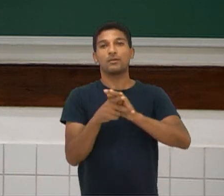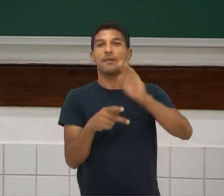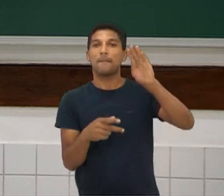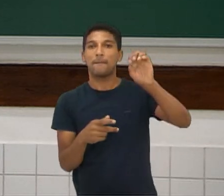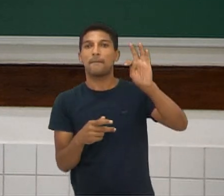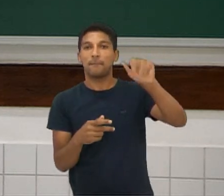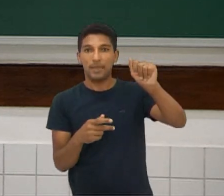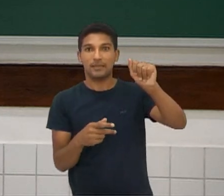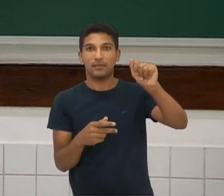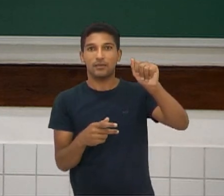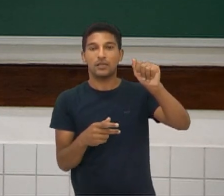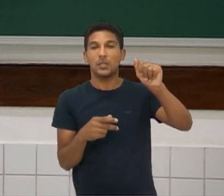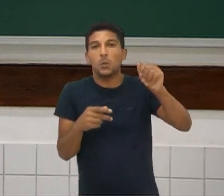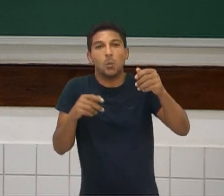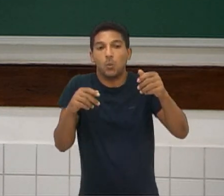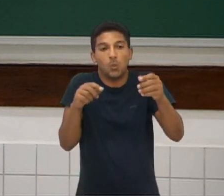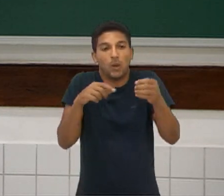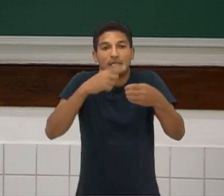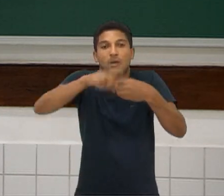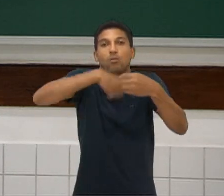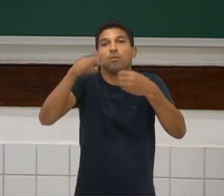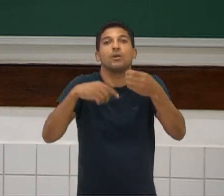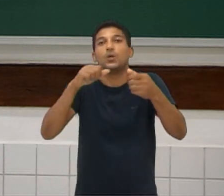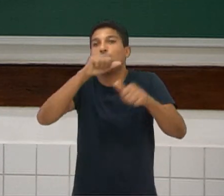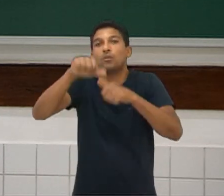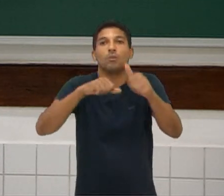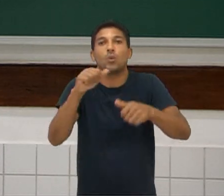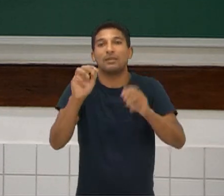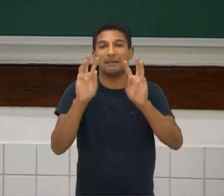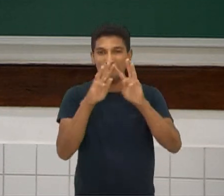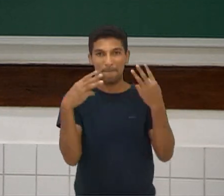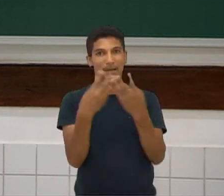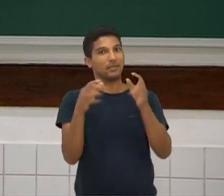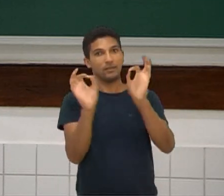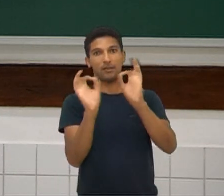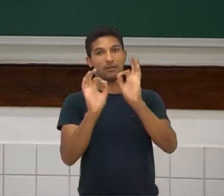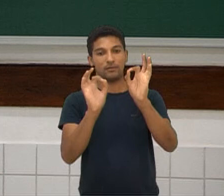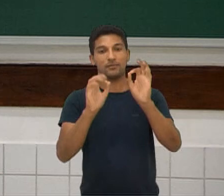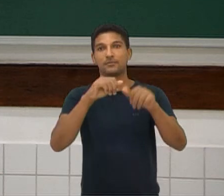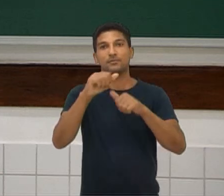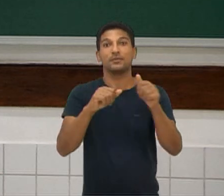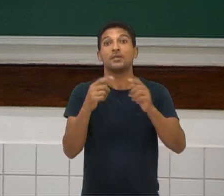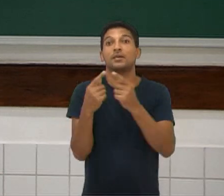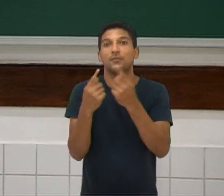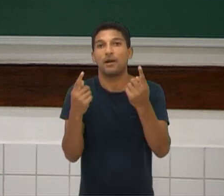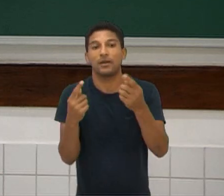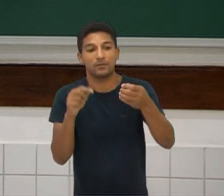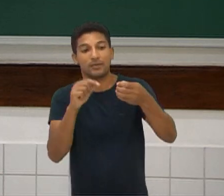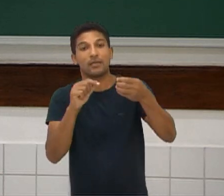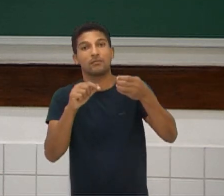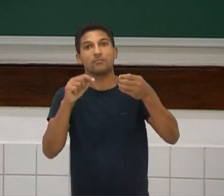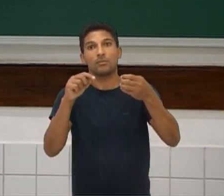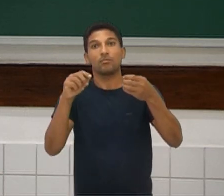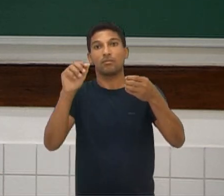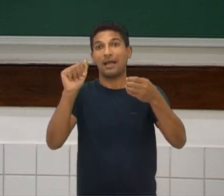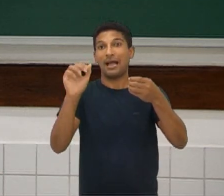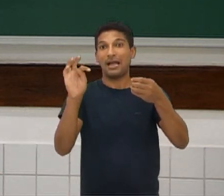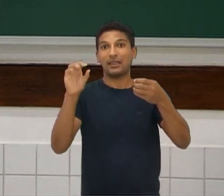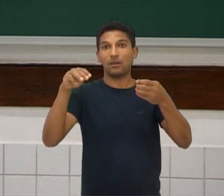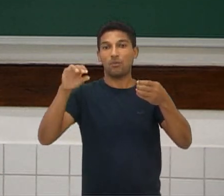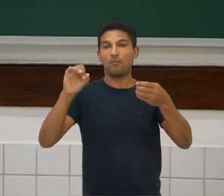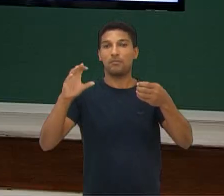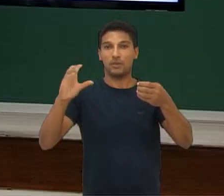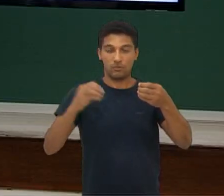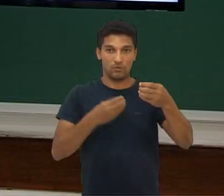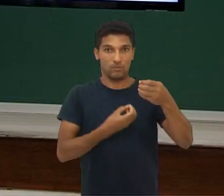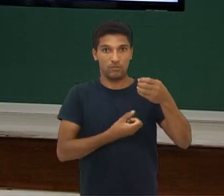interfere em nada, ela não altera em nada o número de massa do átomo, mas vai alterar o seu número atômico, certo? Lembra,